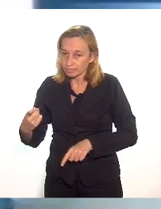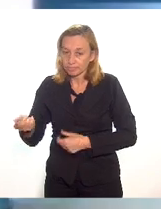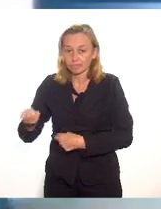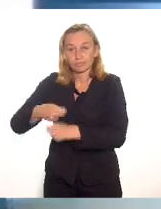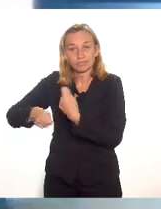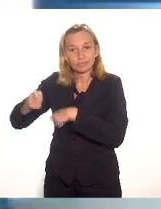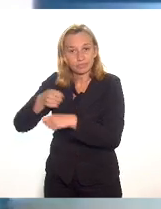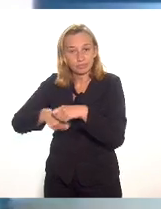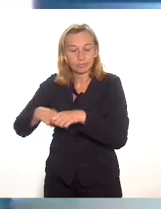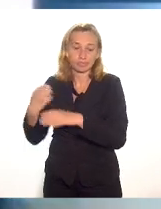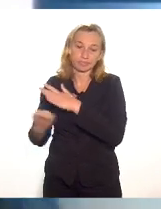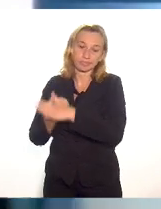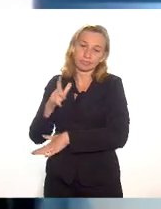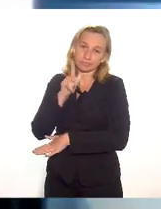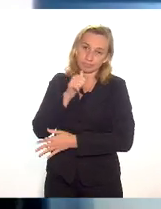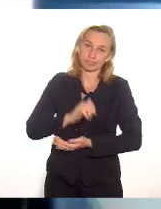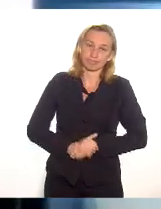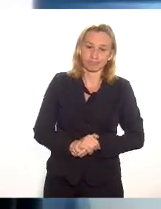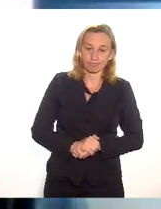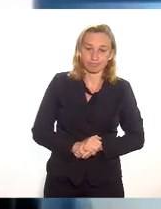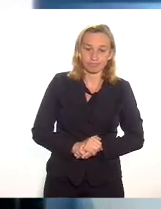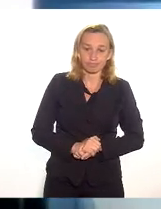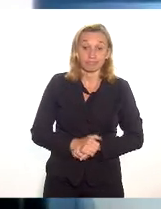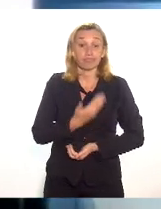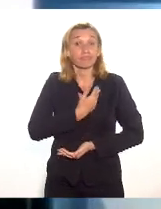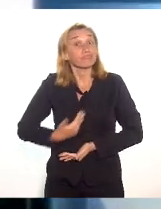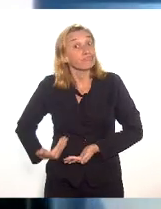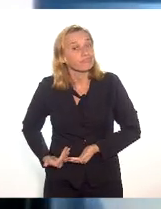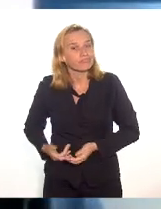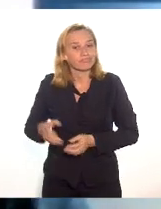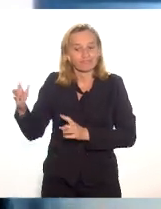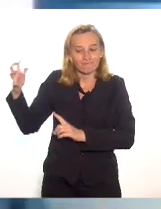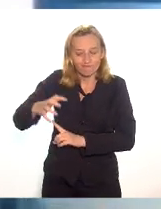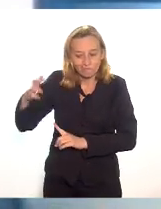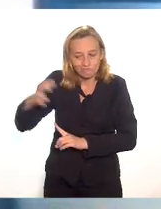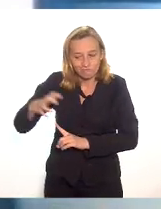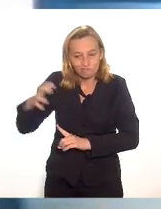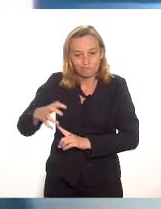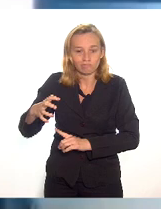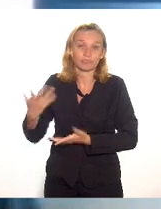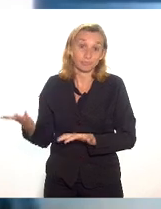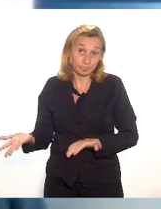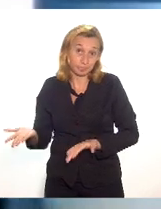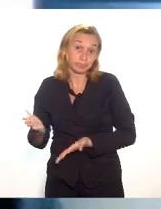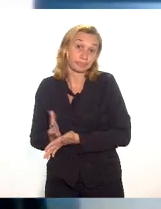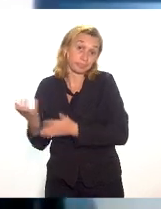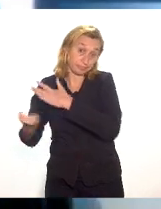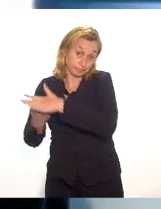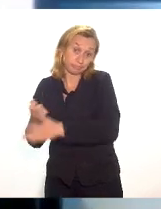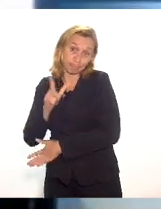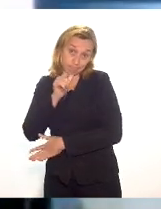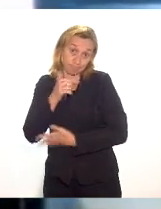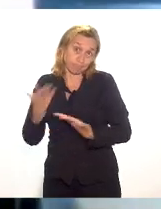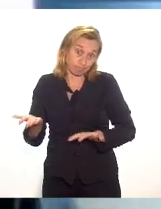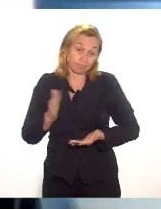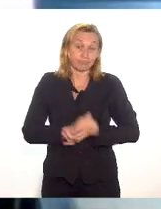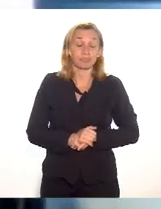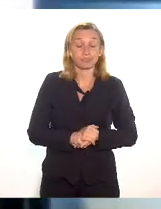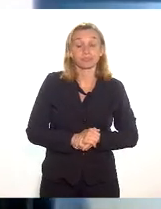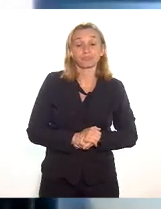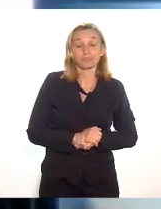da SEDAI e como os governos manipulam a SEDAI e pegam todo o dinheiro da SEDAI para a Caixa Única.